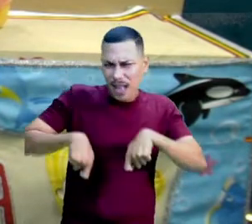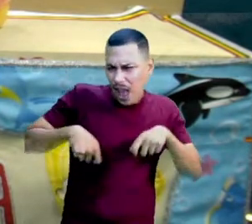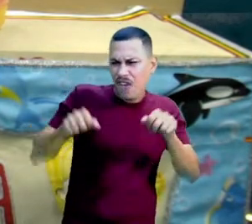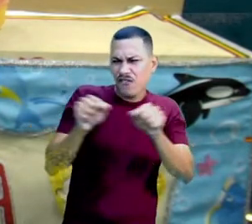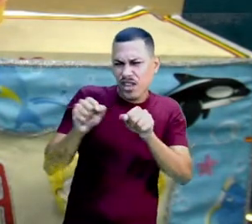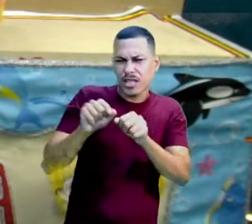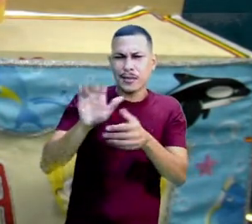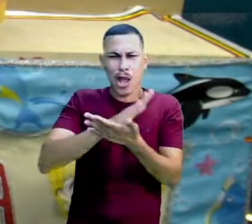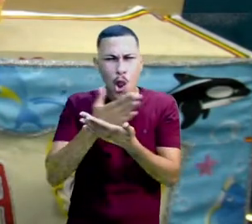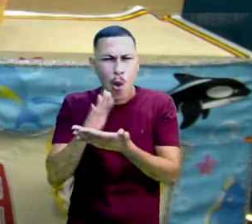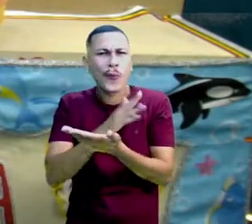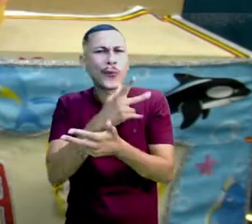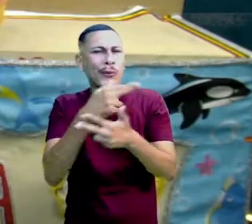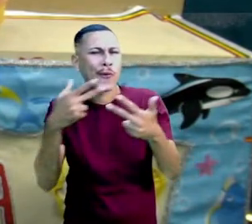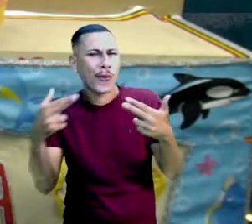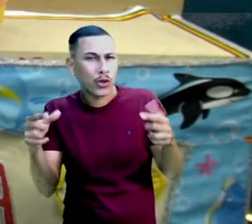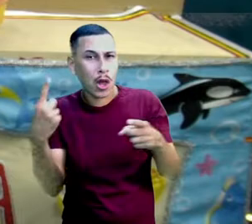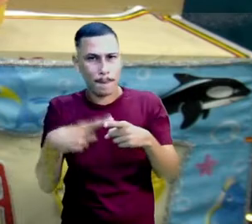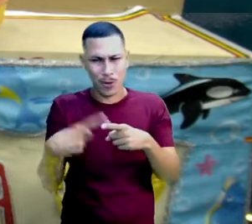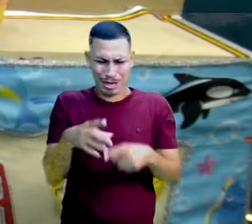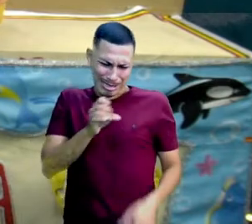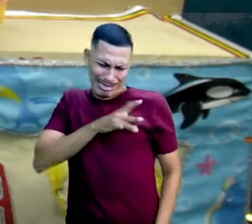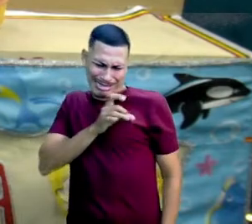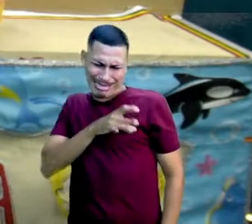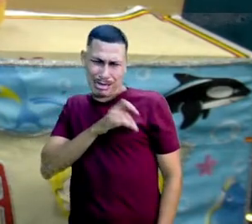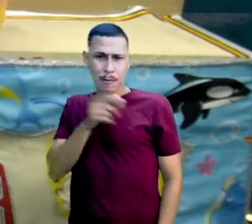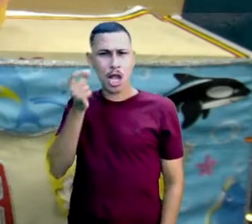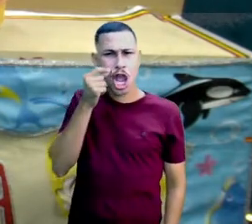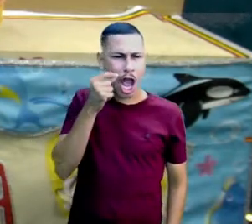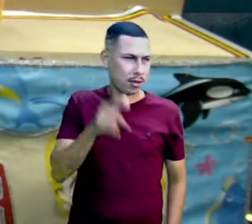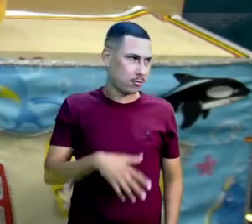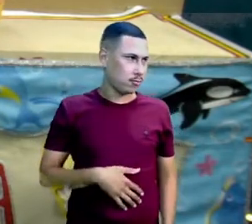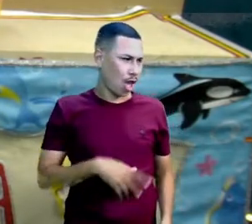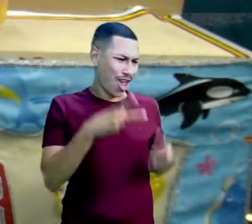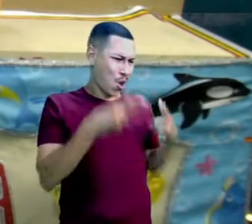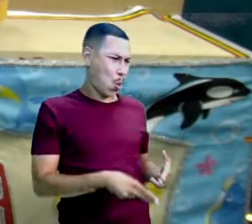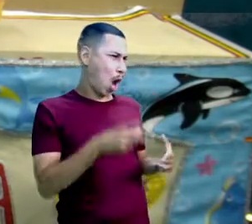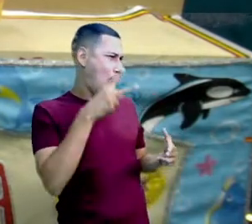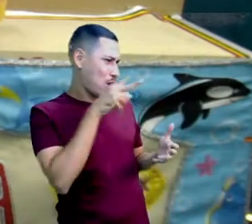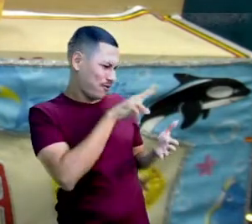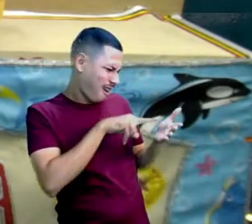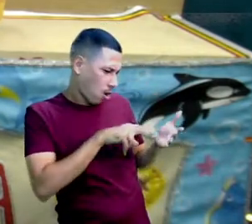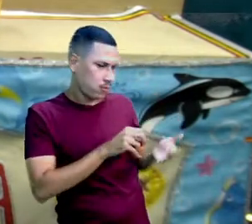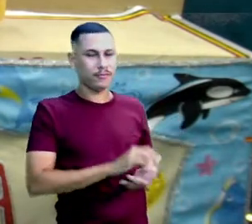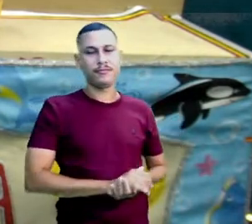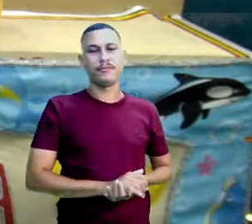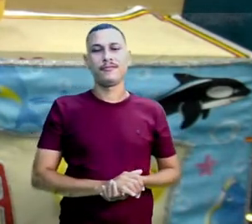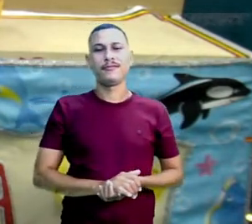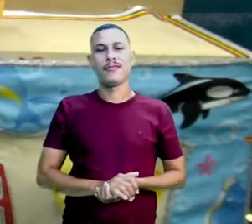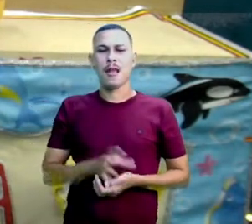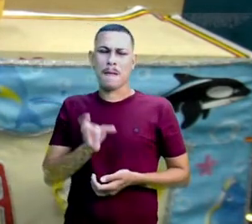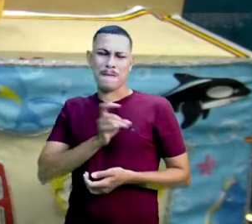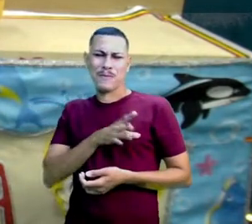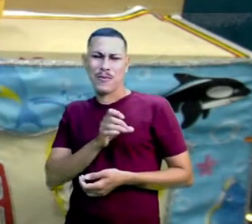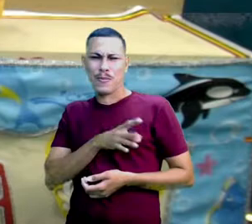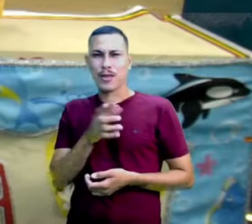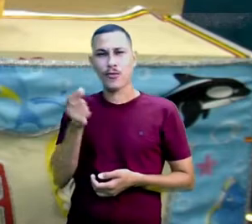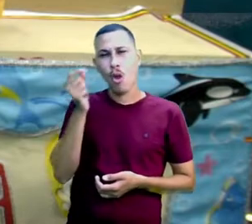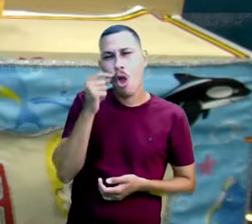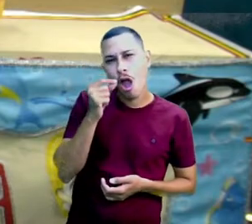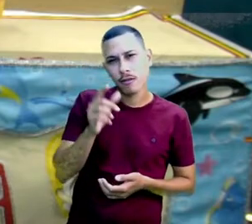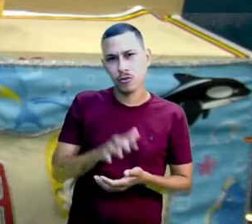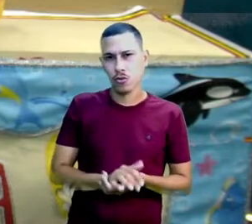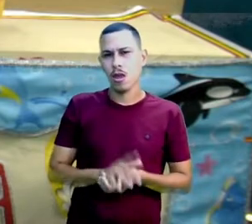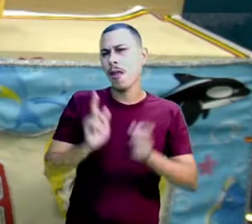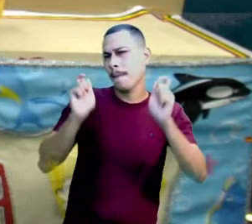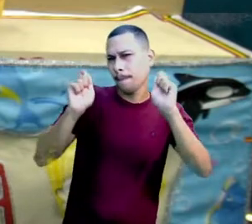providência. Porque é, ela tinha medo de rato. Olha, igual tu, leiturinha. Tinha medo de rato. É. E ela